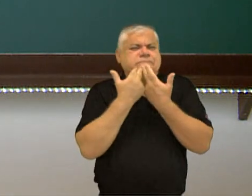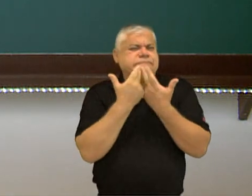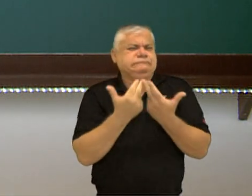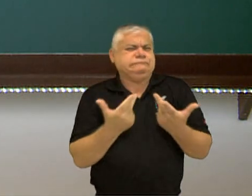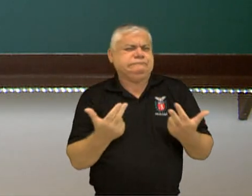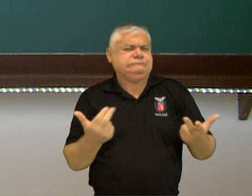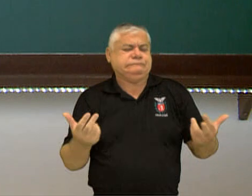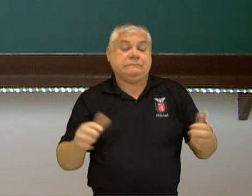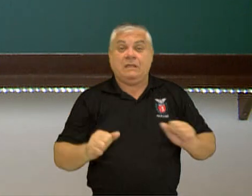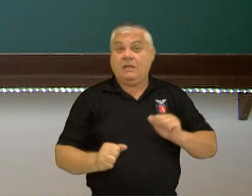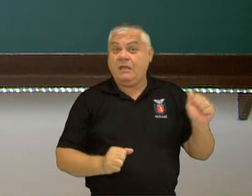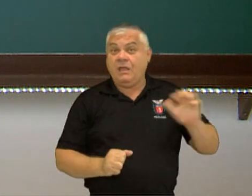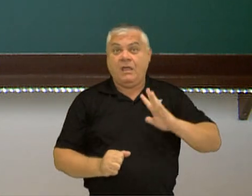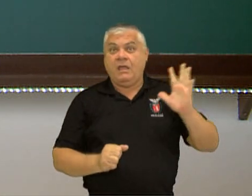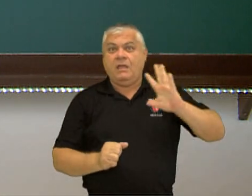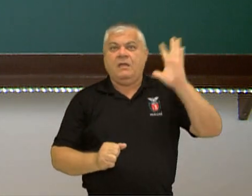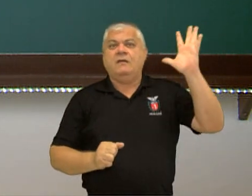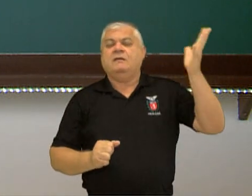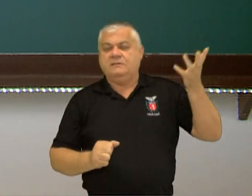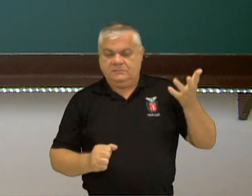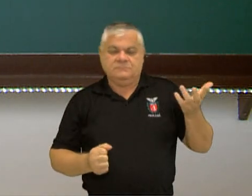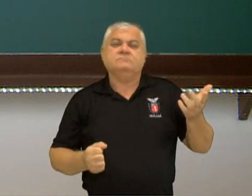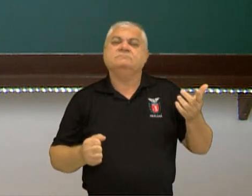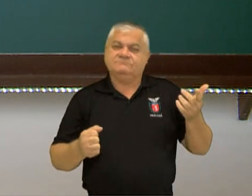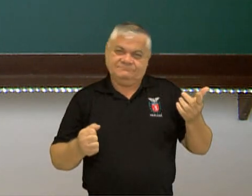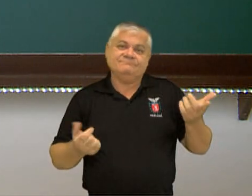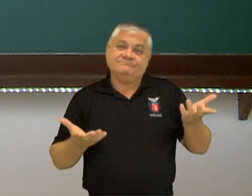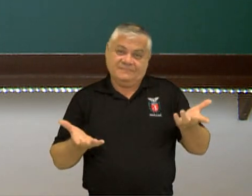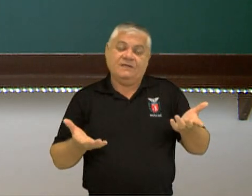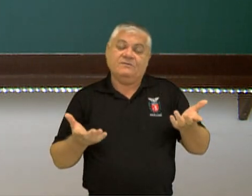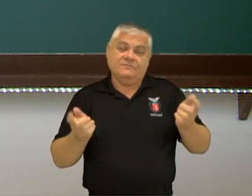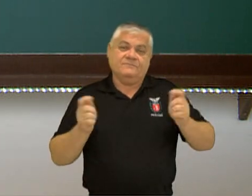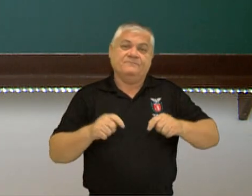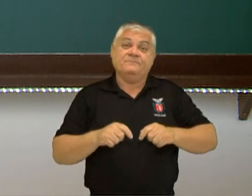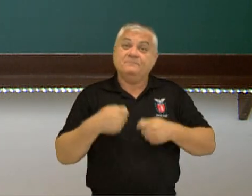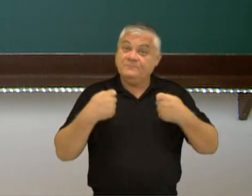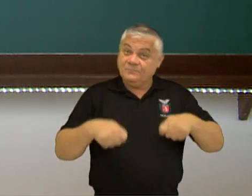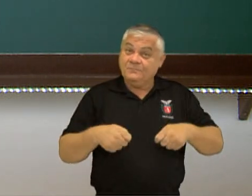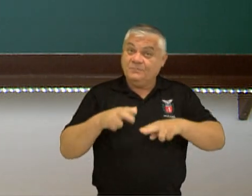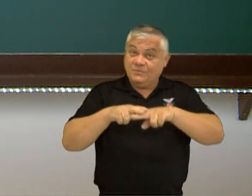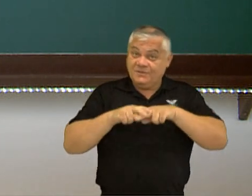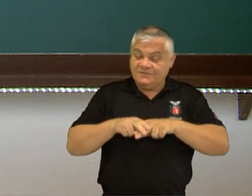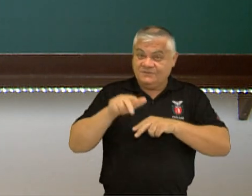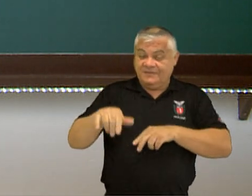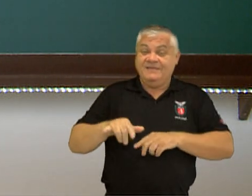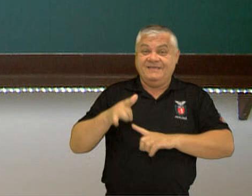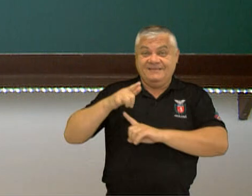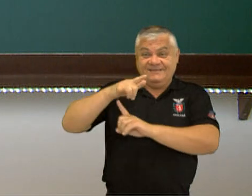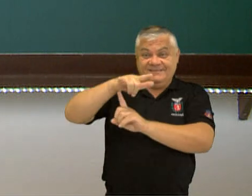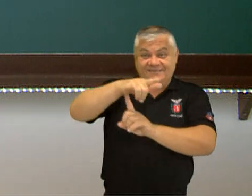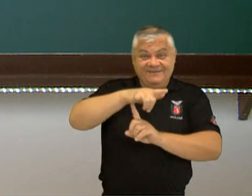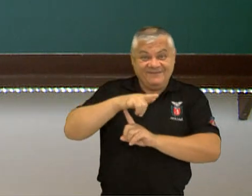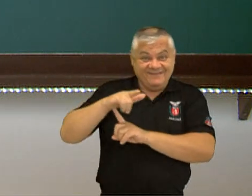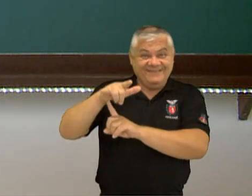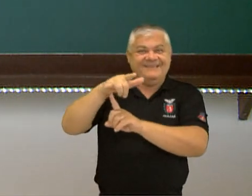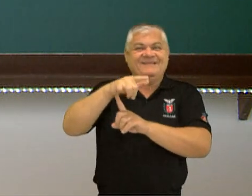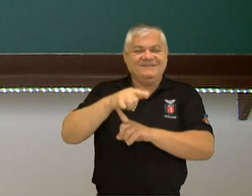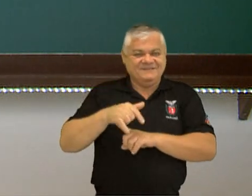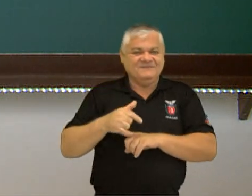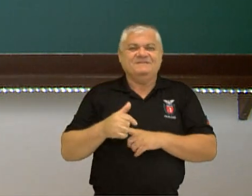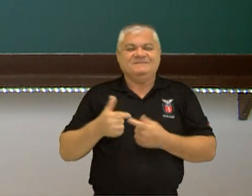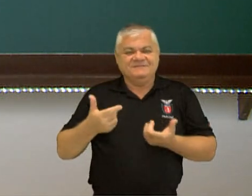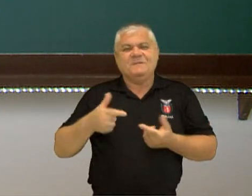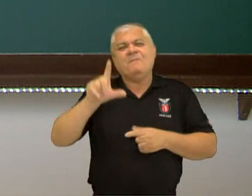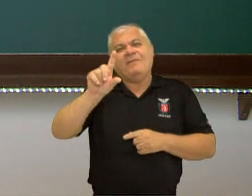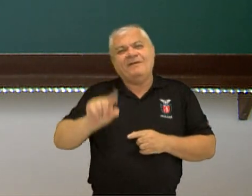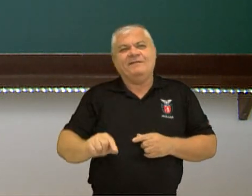isso encarece as imagens que estão sendo produzidas. Então, por isso que a gente percebe que os drones se popularizaram.